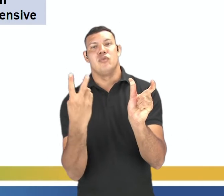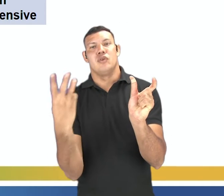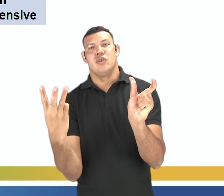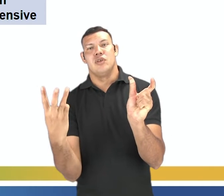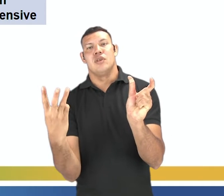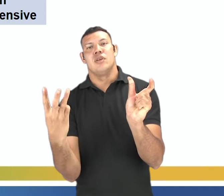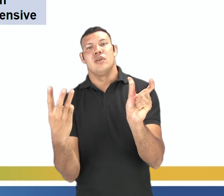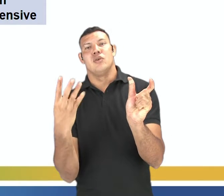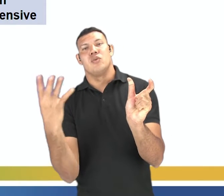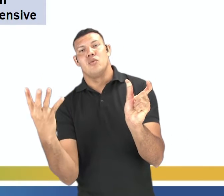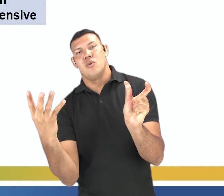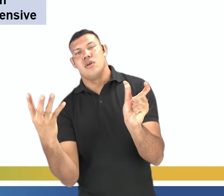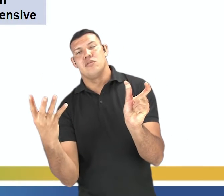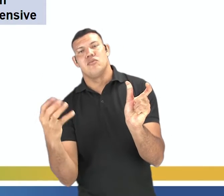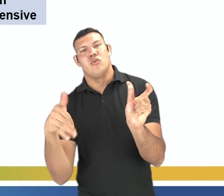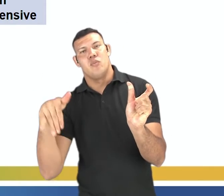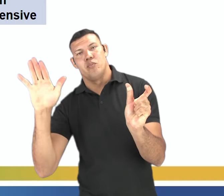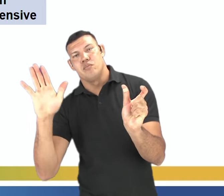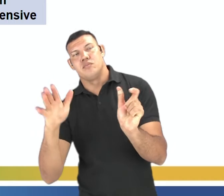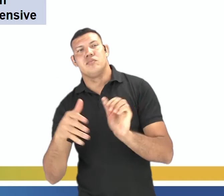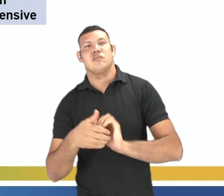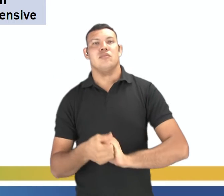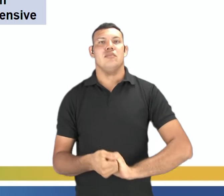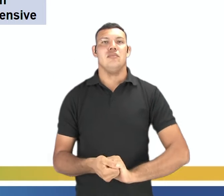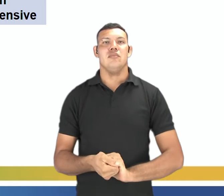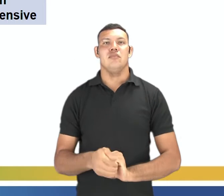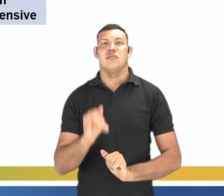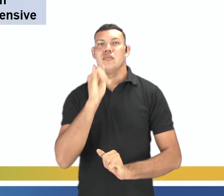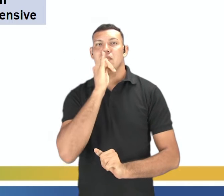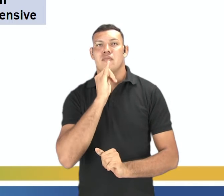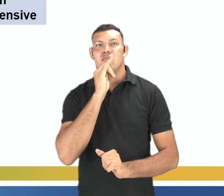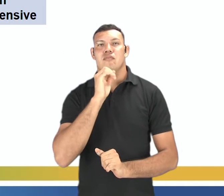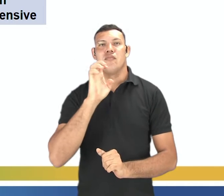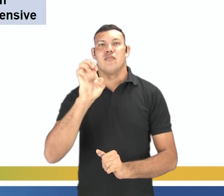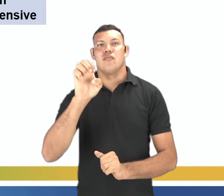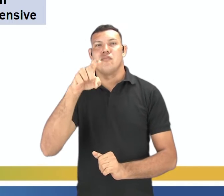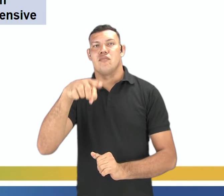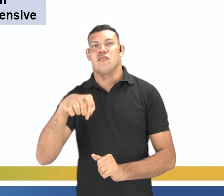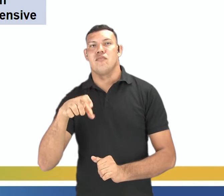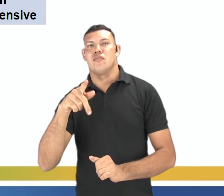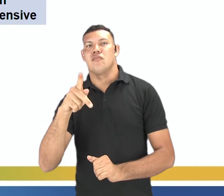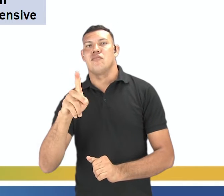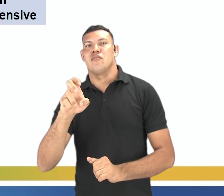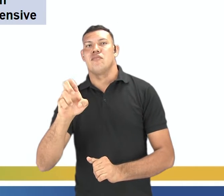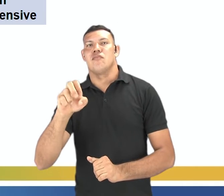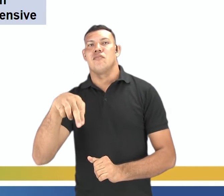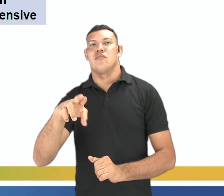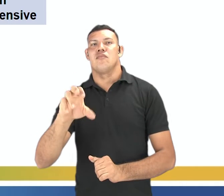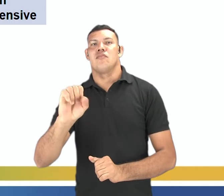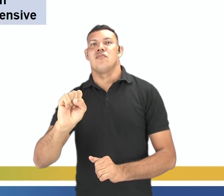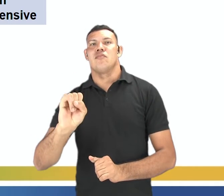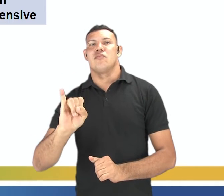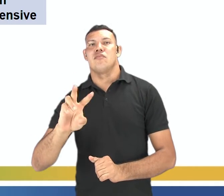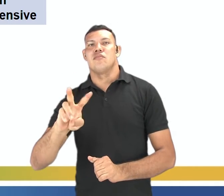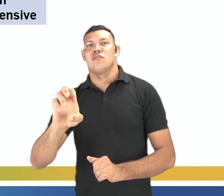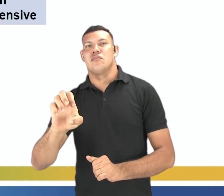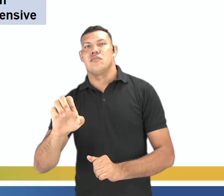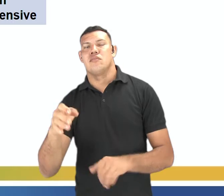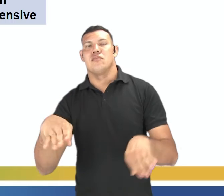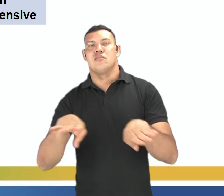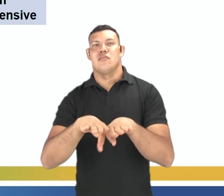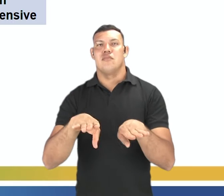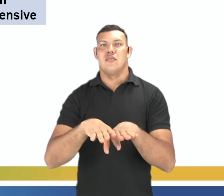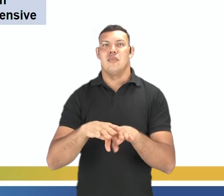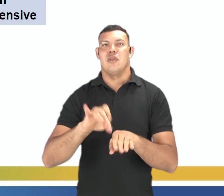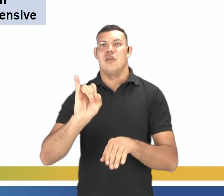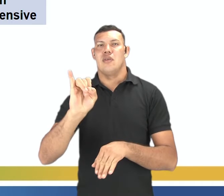todos os adjetivos com 3 sílabas ou mais. Por exemplo, expensive, caro, e intellectual,